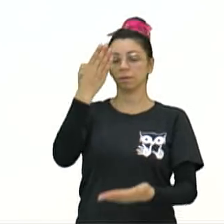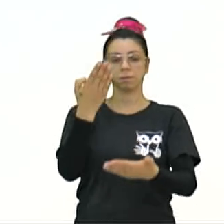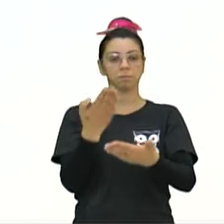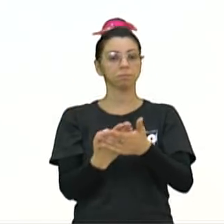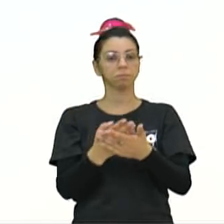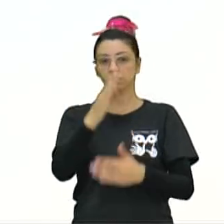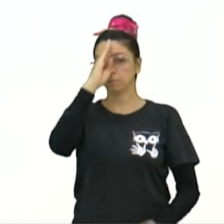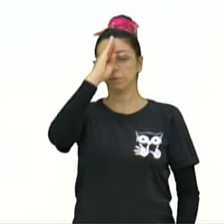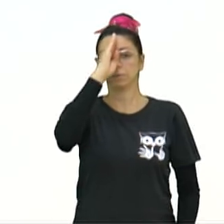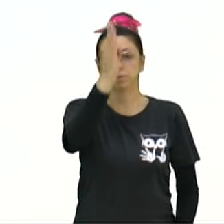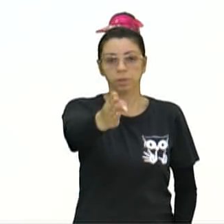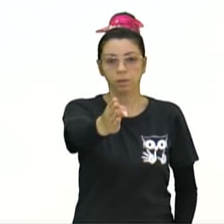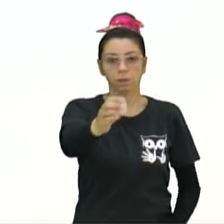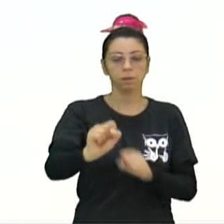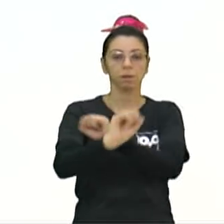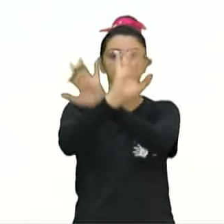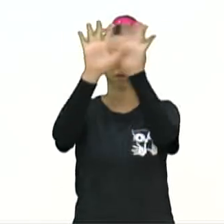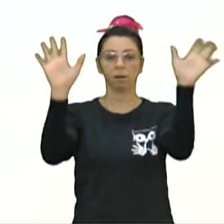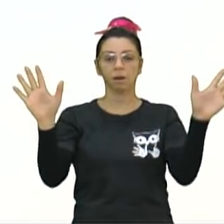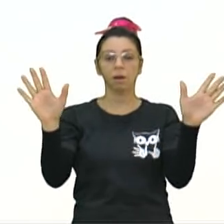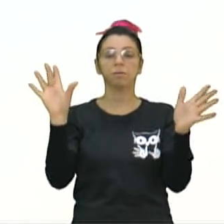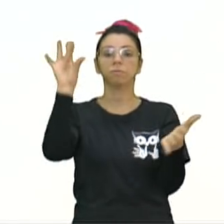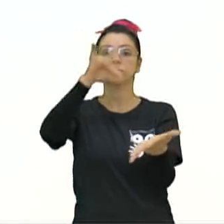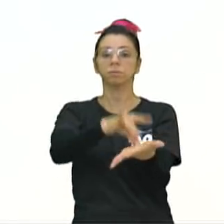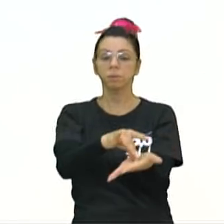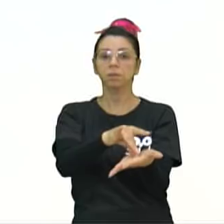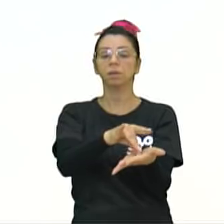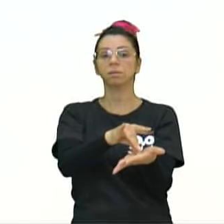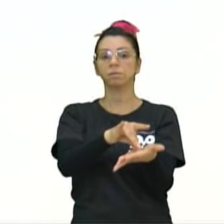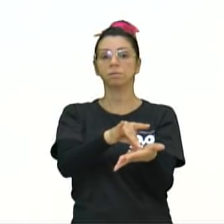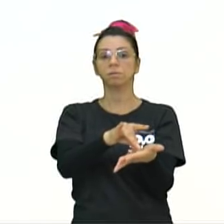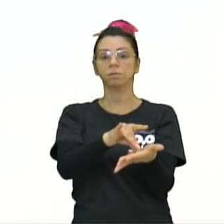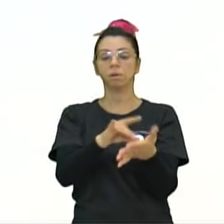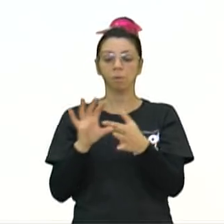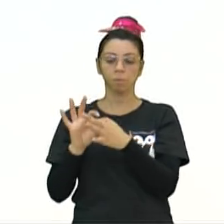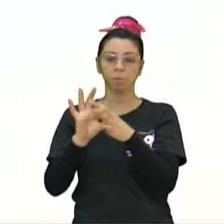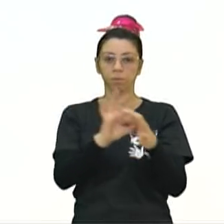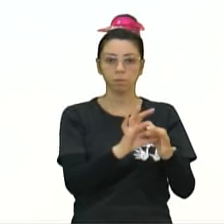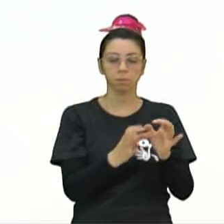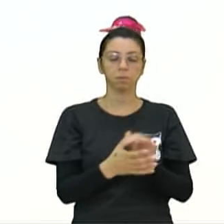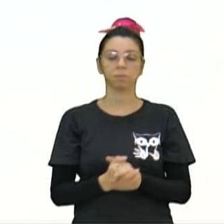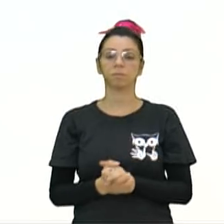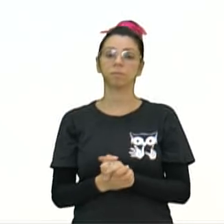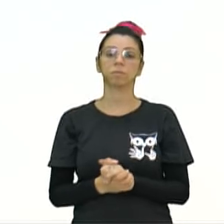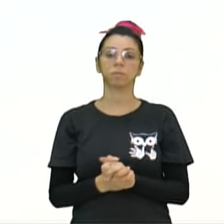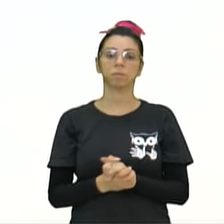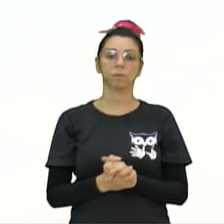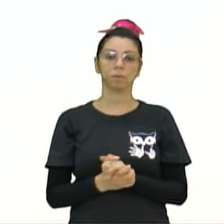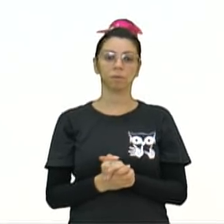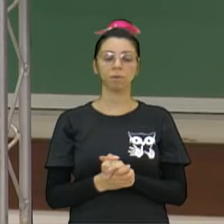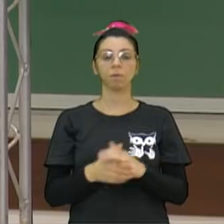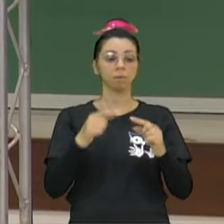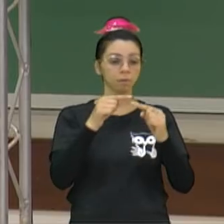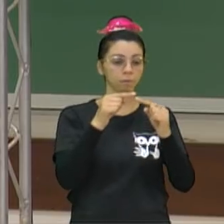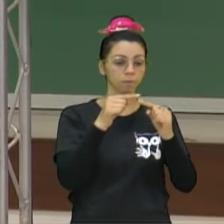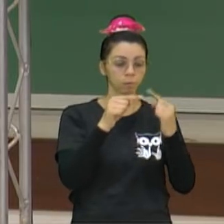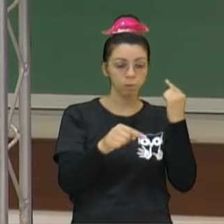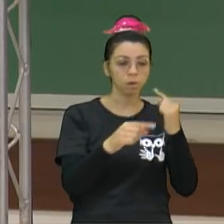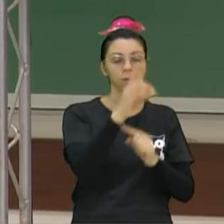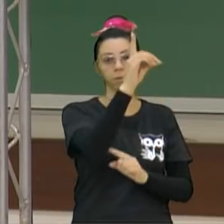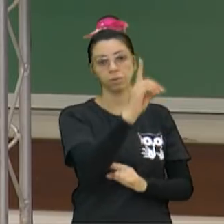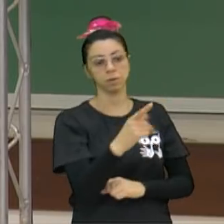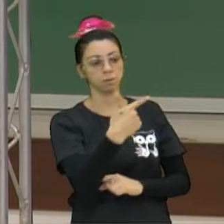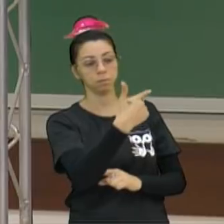maneira direta, clara, honesta e apropriada ao contexto, de modo a não violar o direito das outras